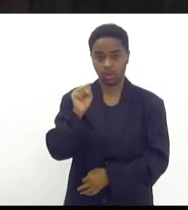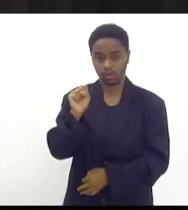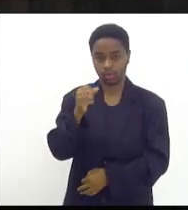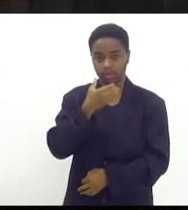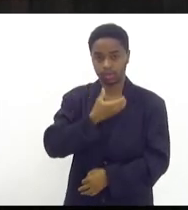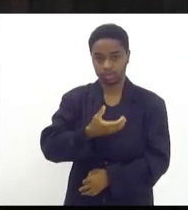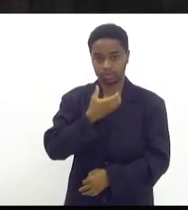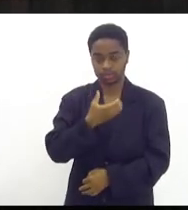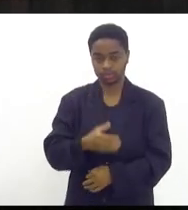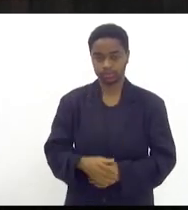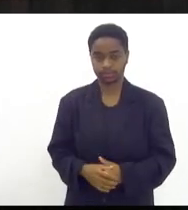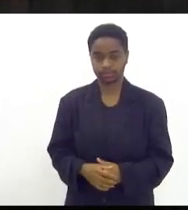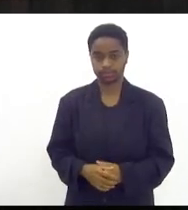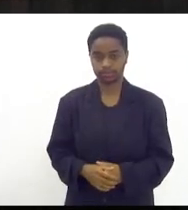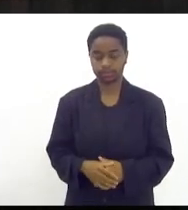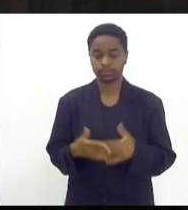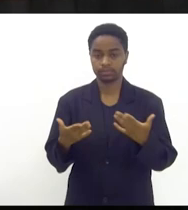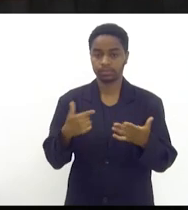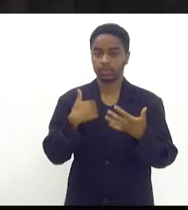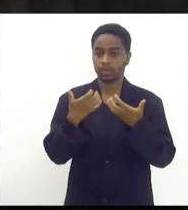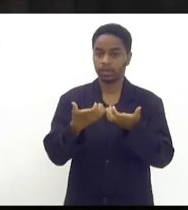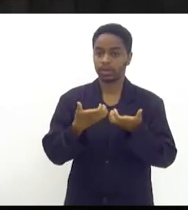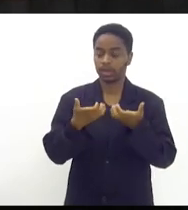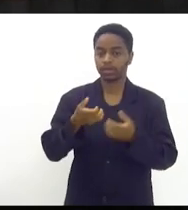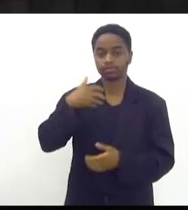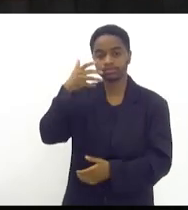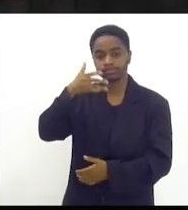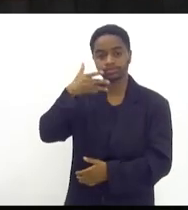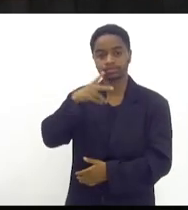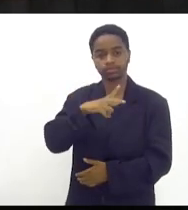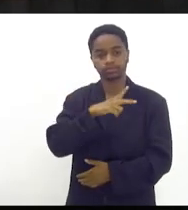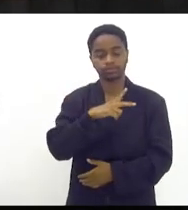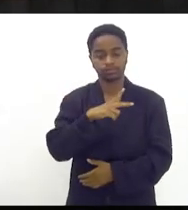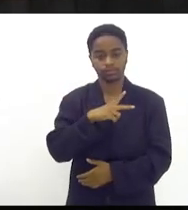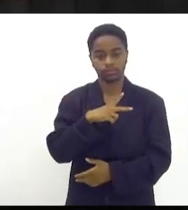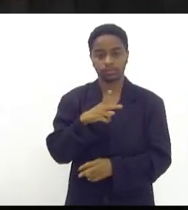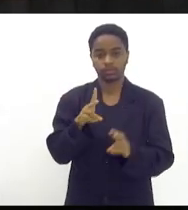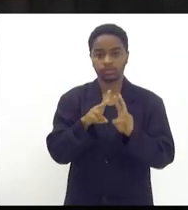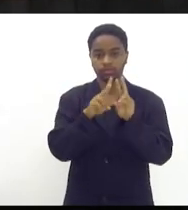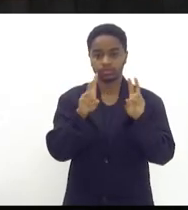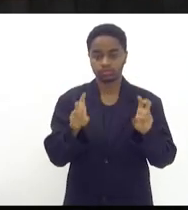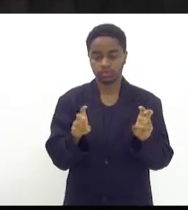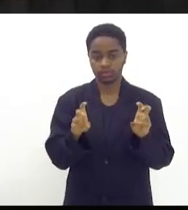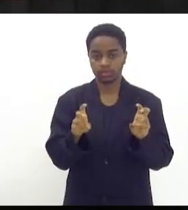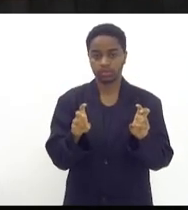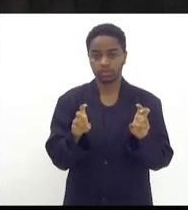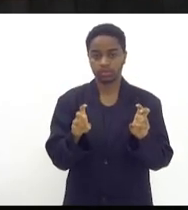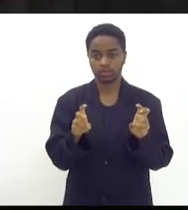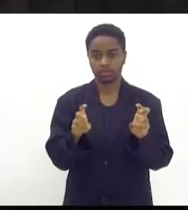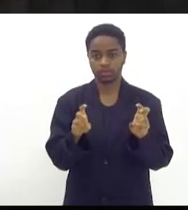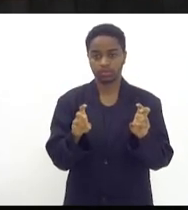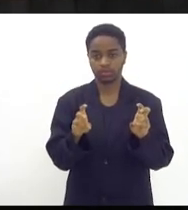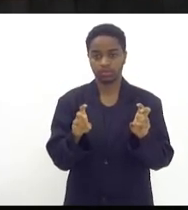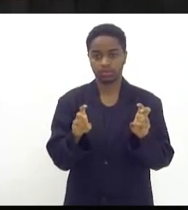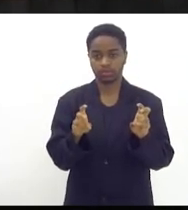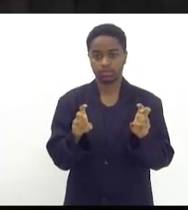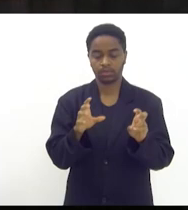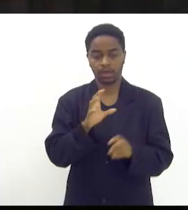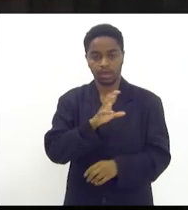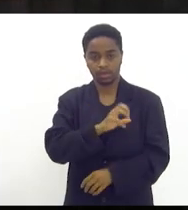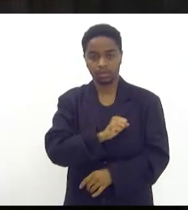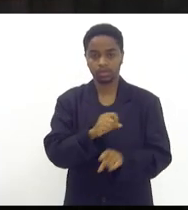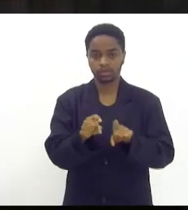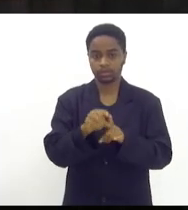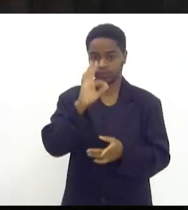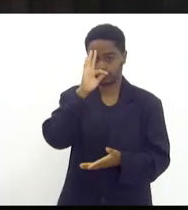dezembro. E eu quero aqui fazer um relato pessoal em relação de amor e fé